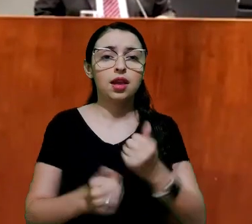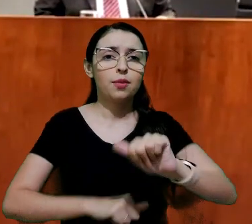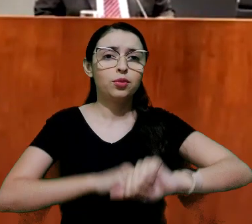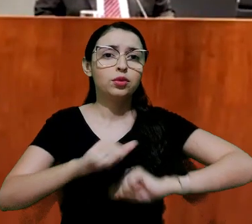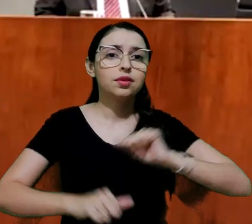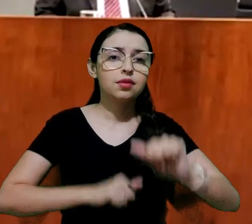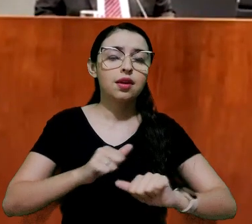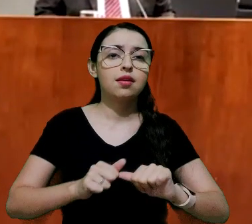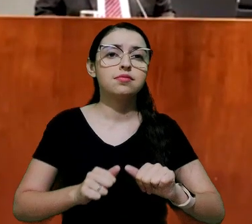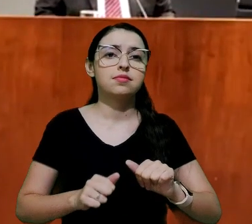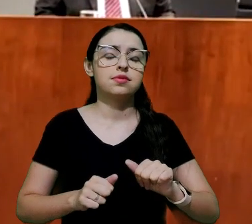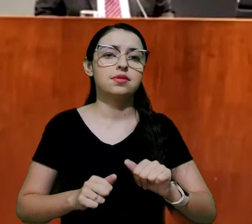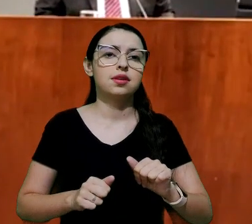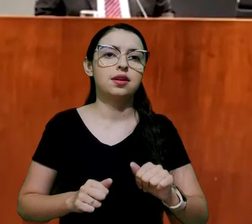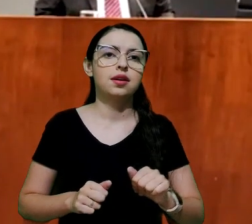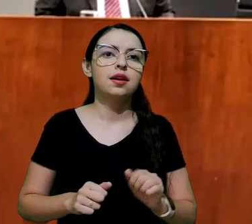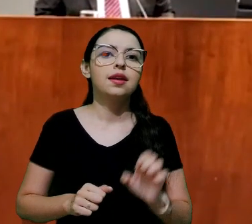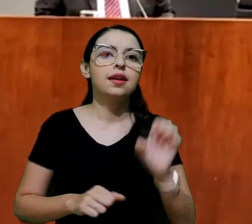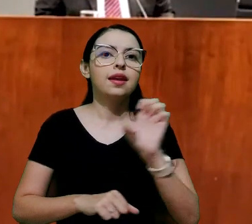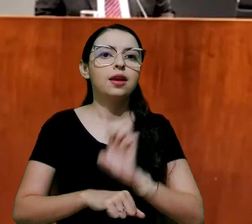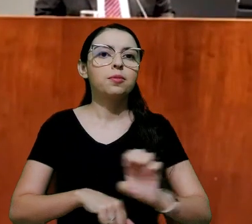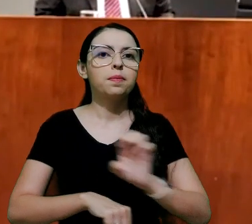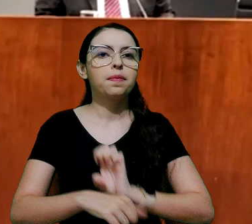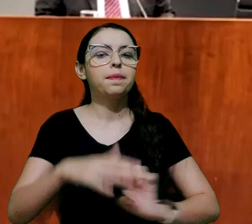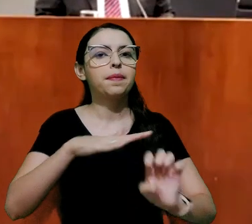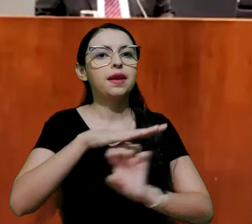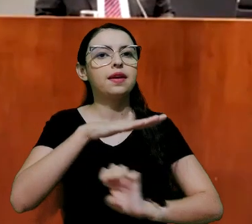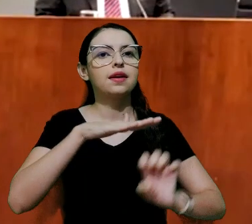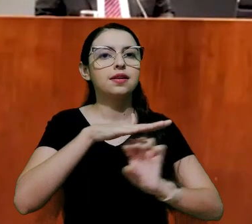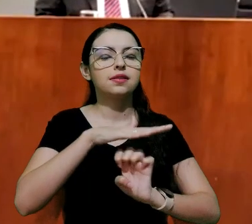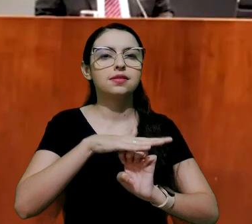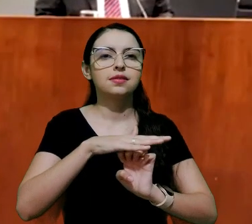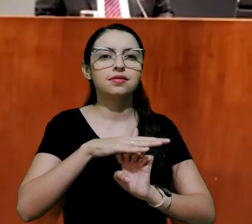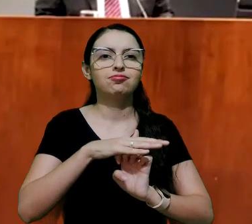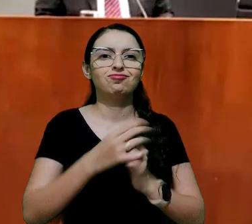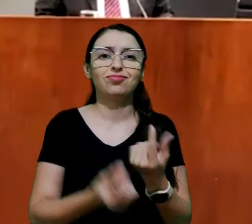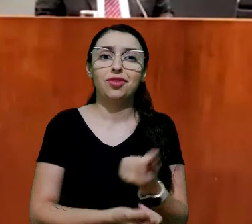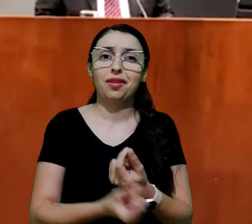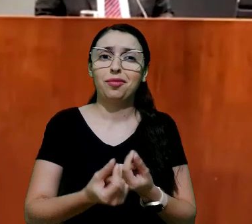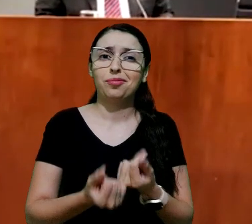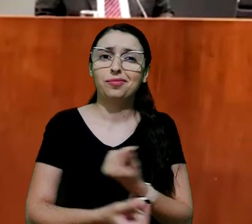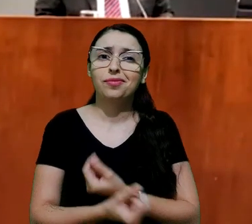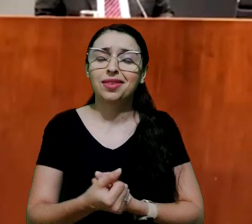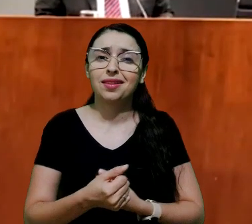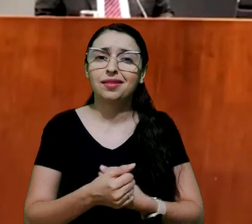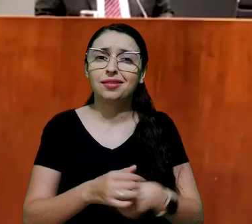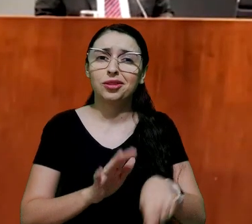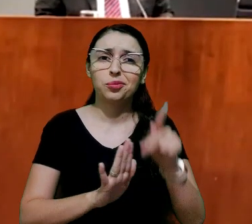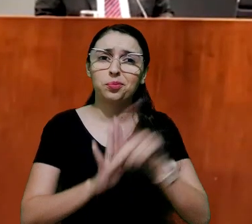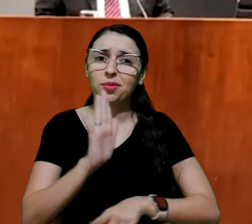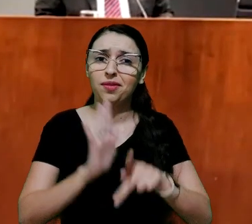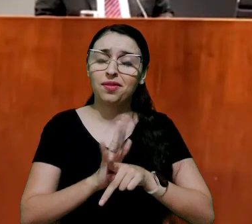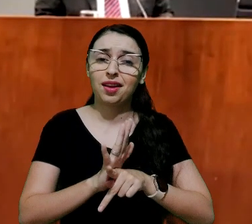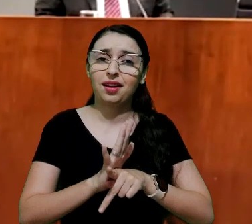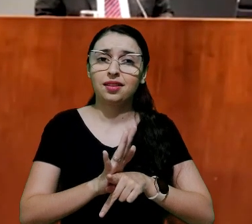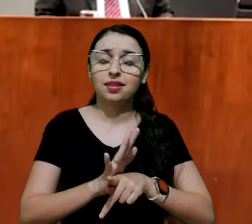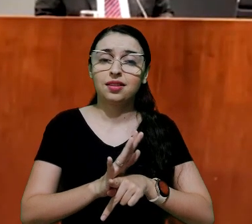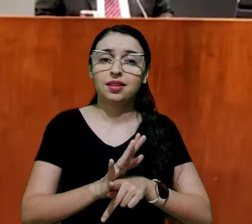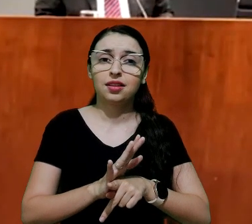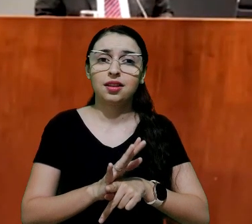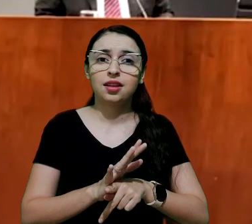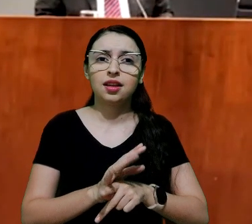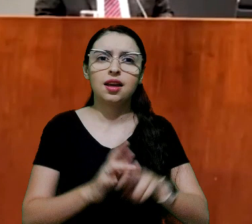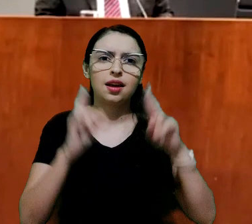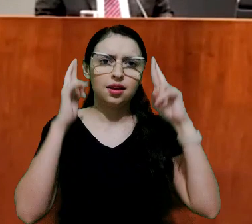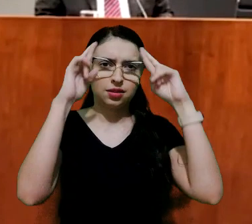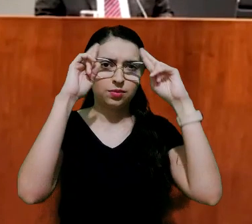empresa. Haverá crise da autonomia privada. A responsabilidade civil vai